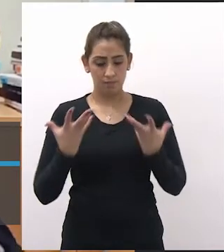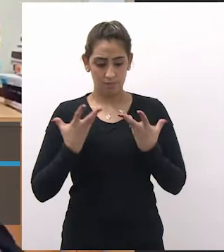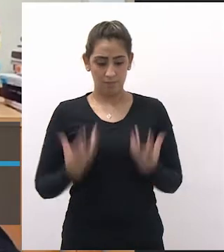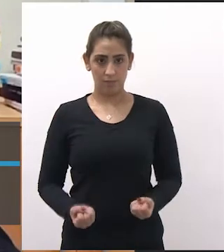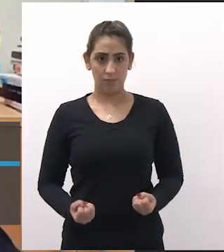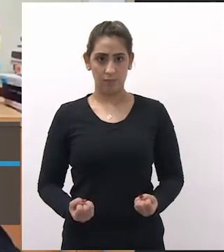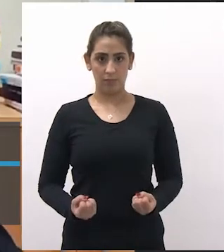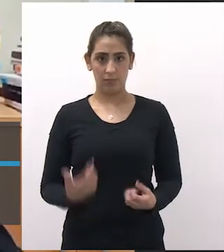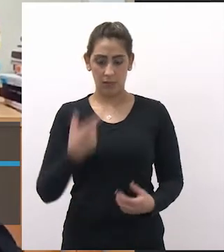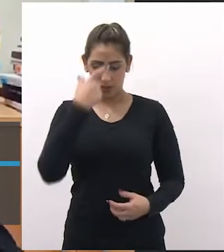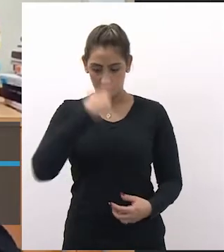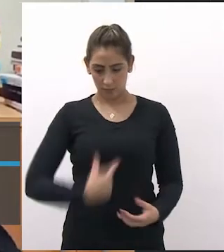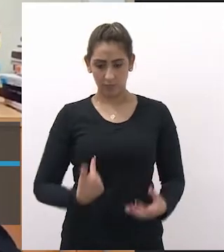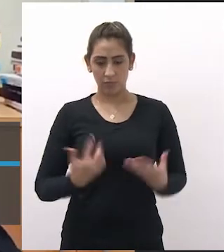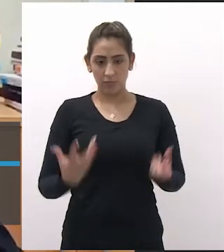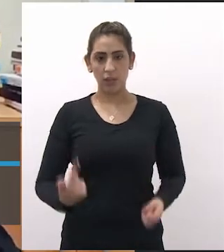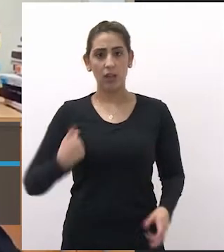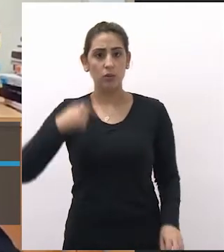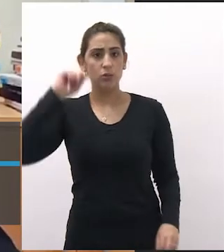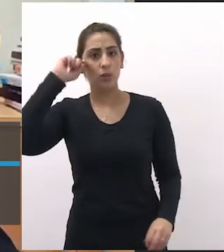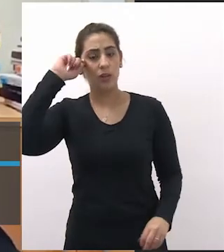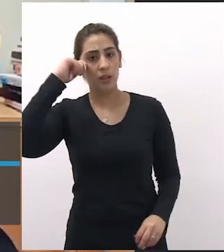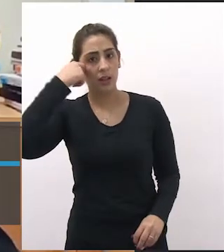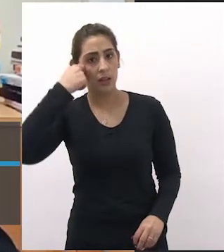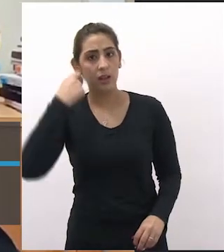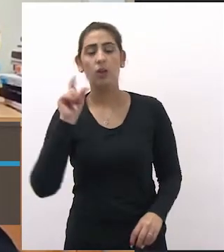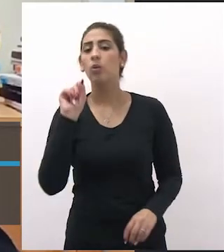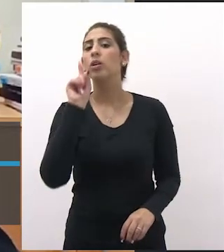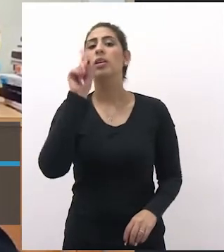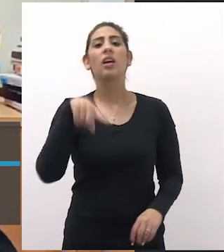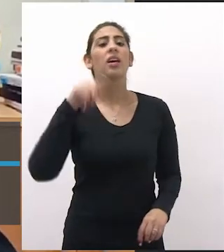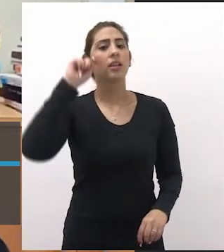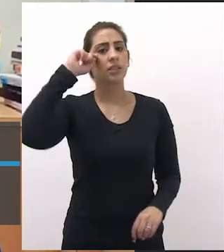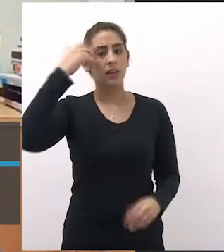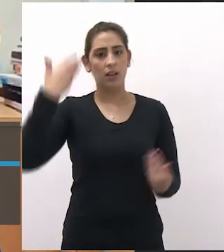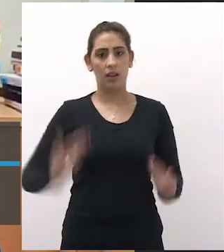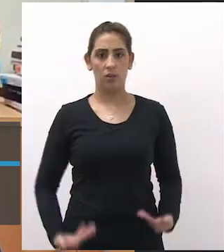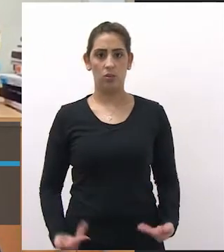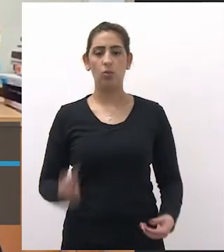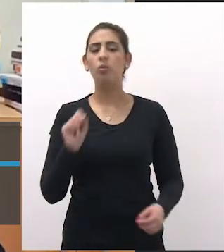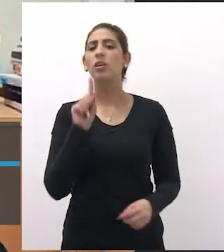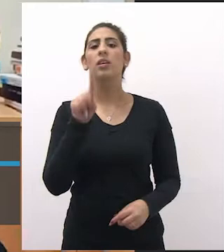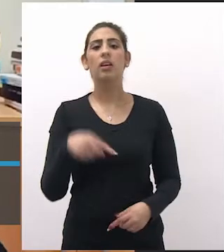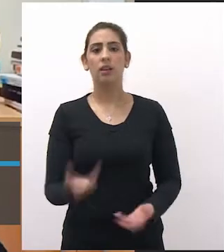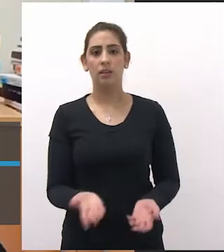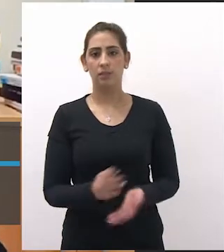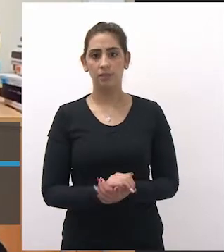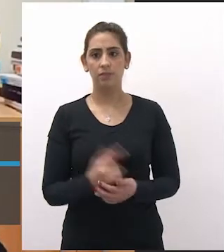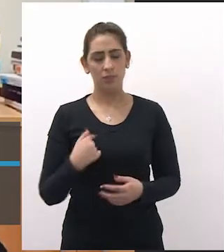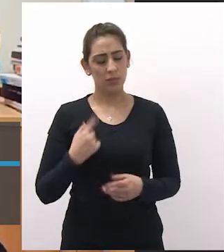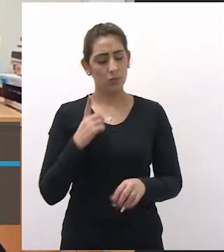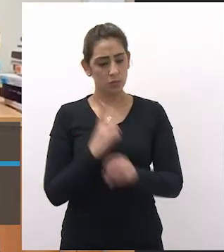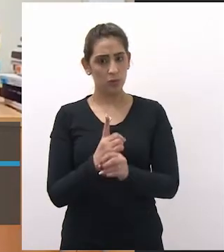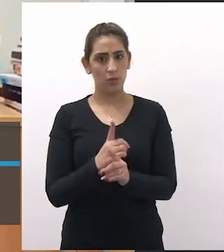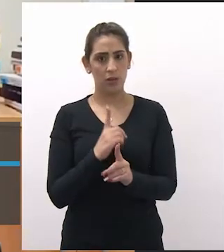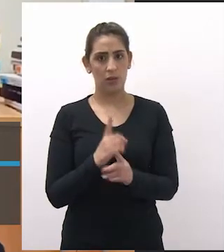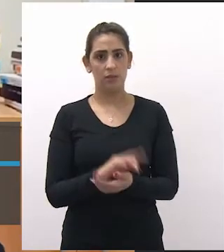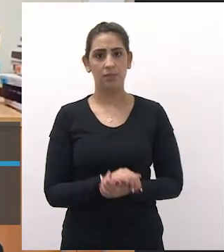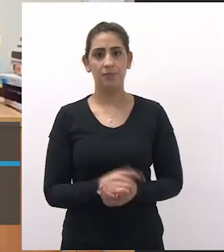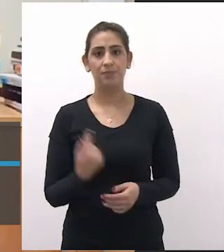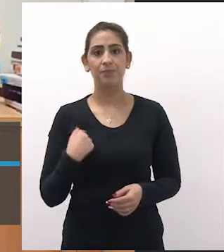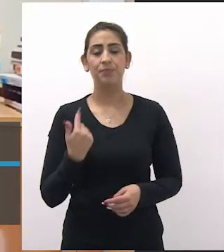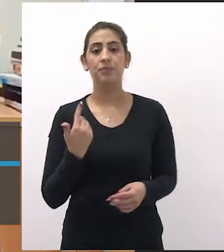né? Eu sou uma mulher negra, ou o que é ser negro, né? Na verdade. Então, conta para a gente um